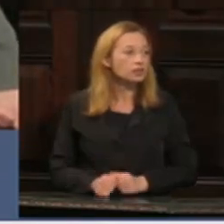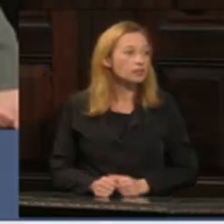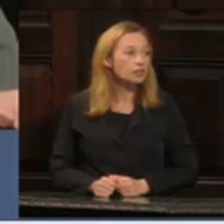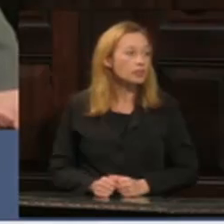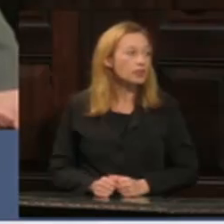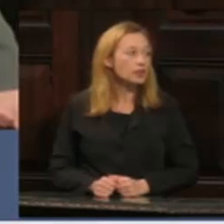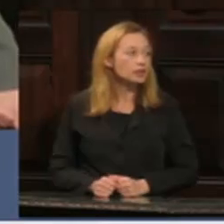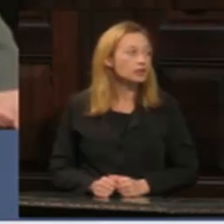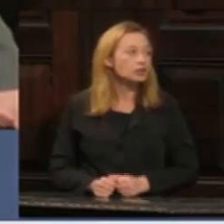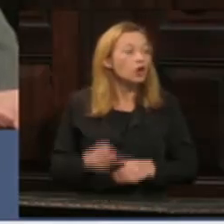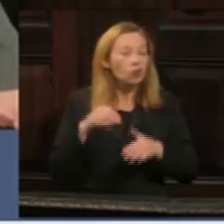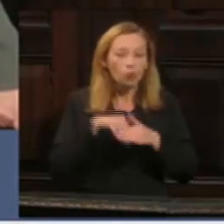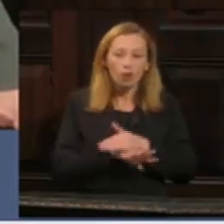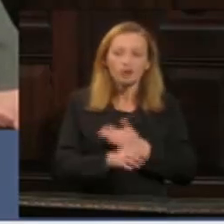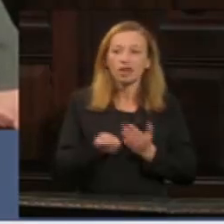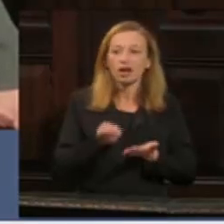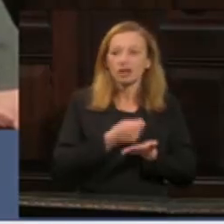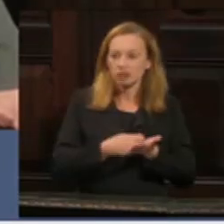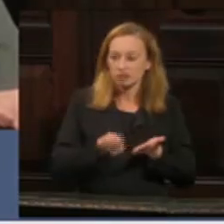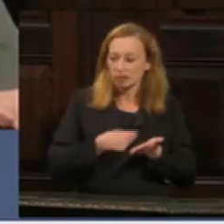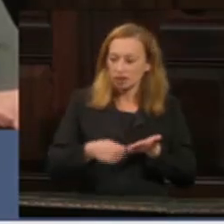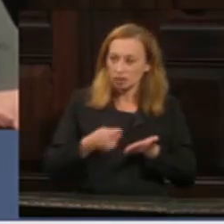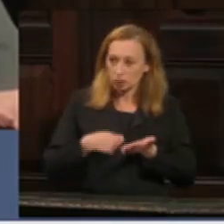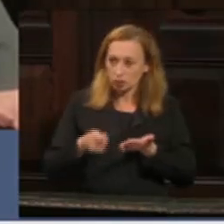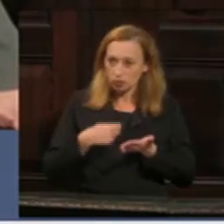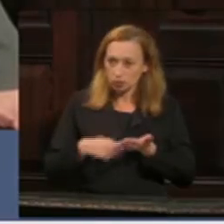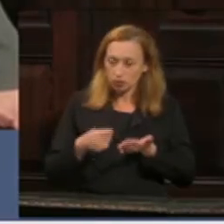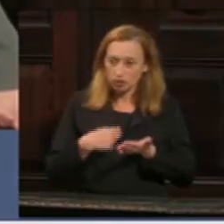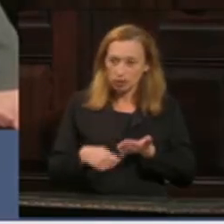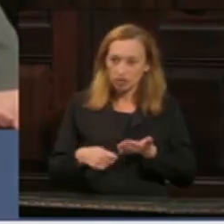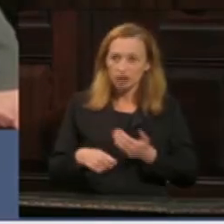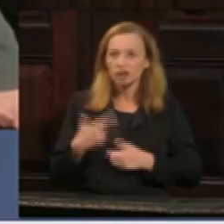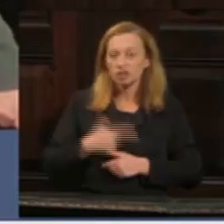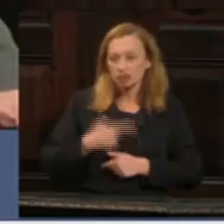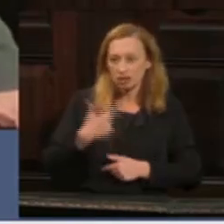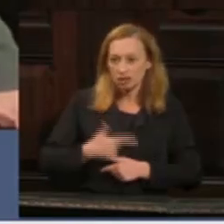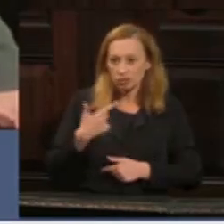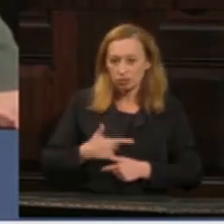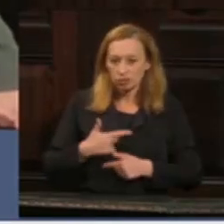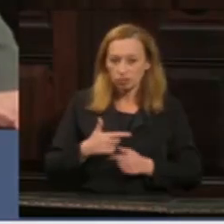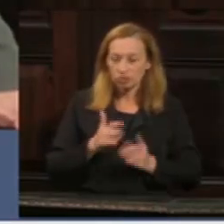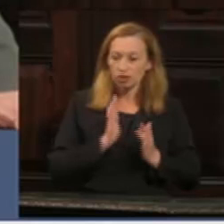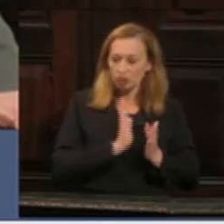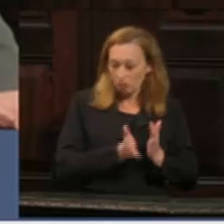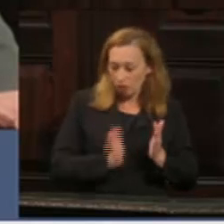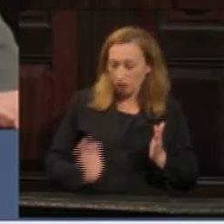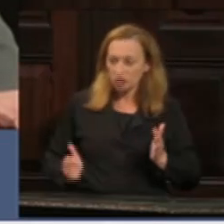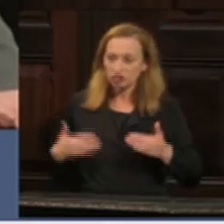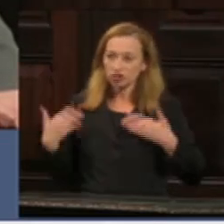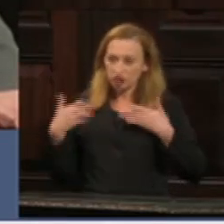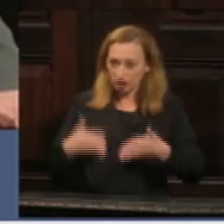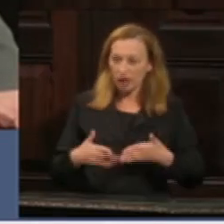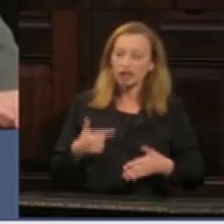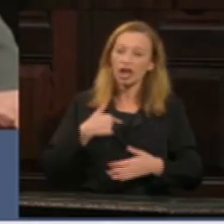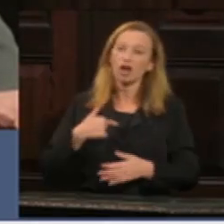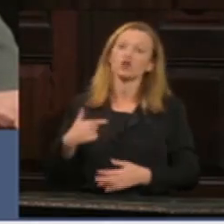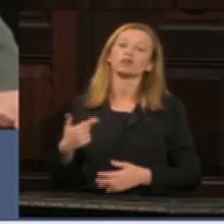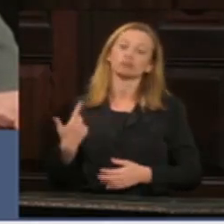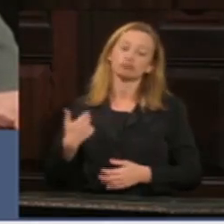as assinaturas apostas segundo a ordem de chegada. Eu fui o